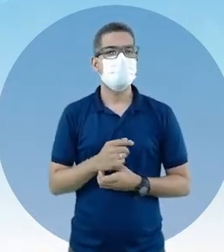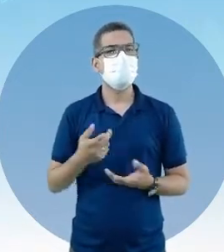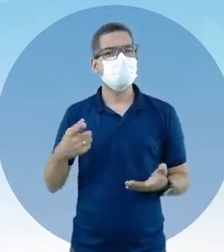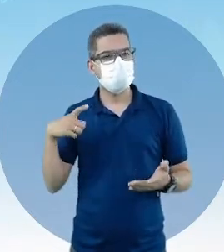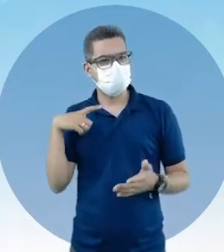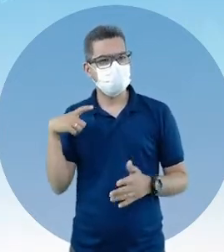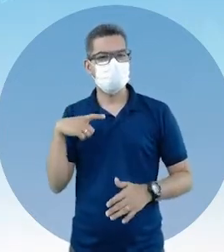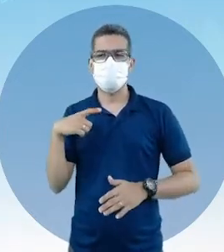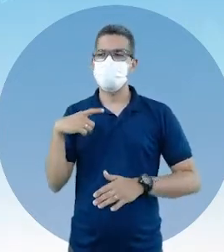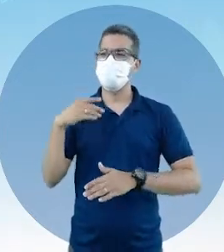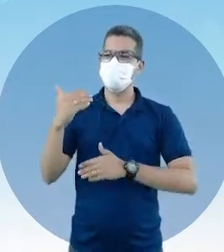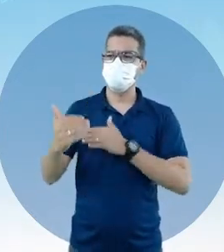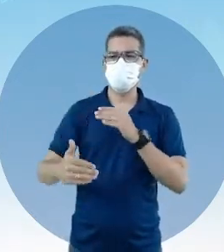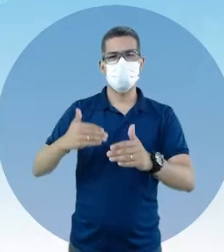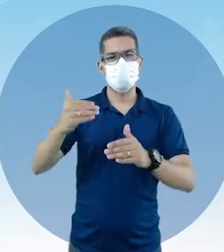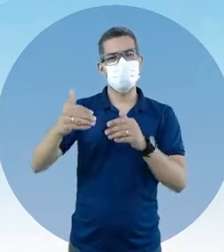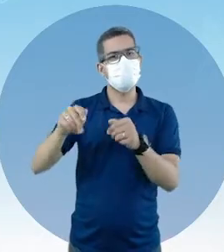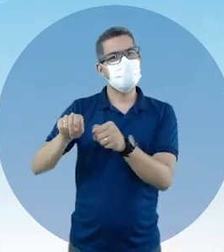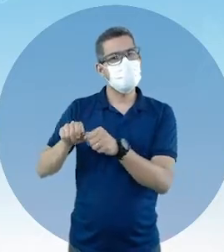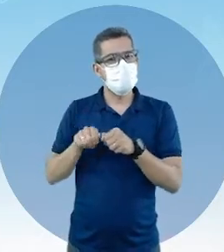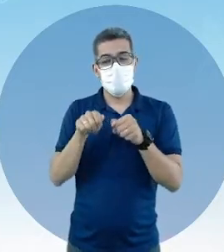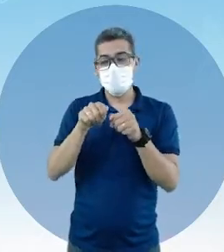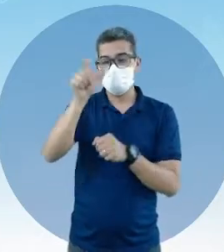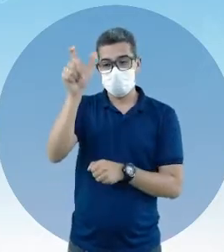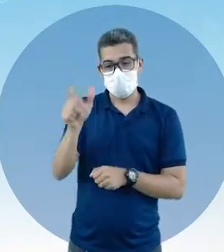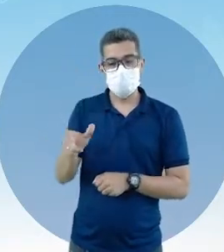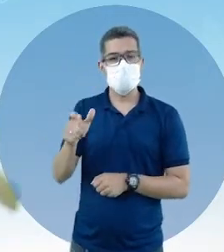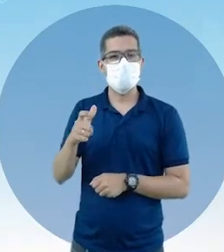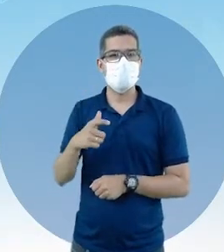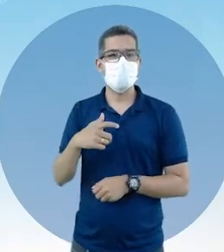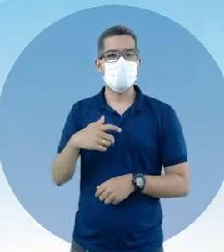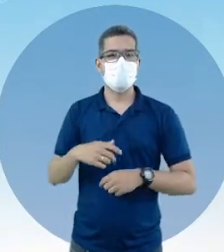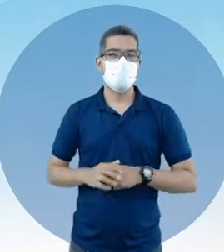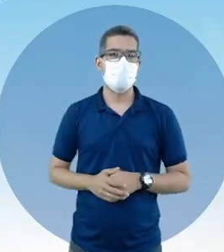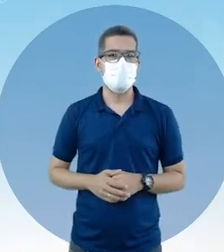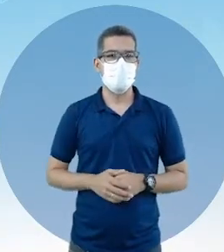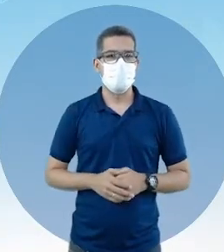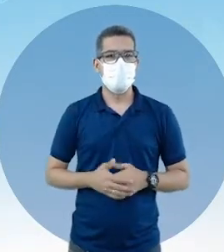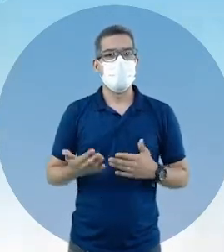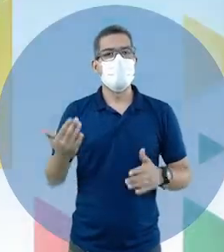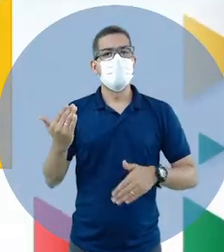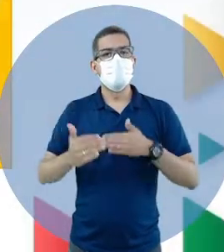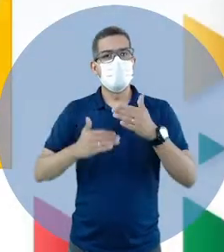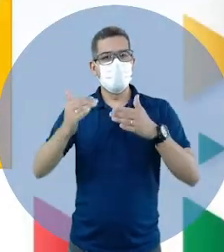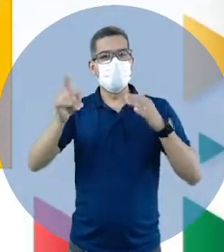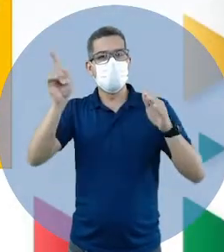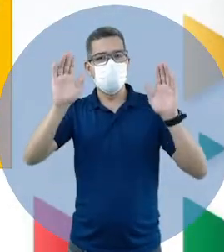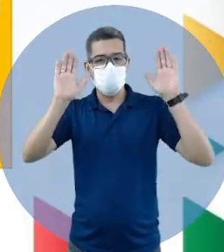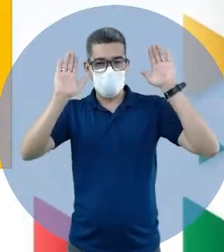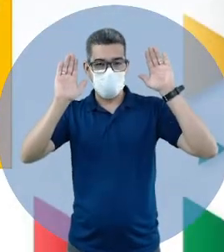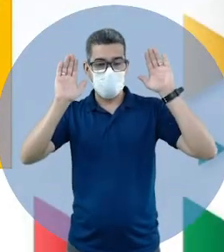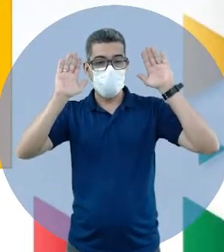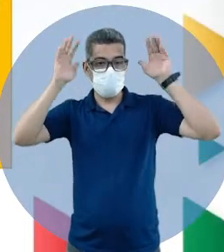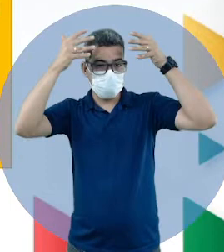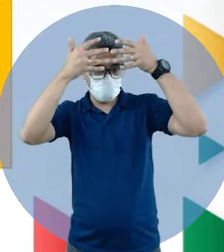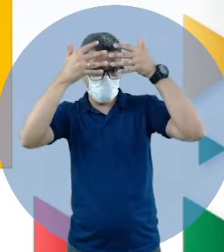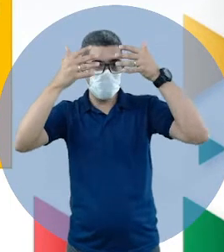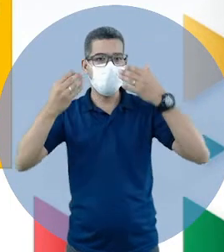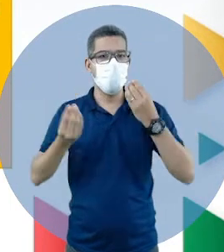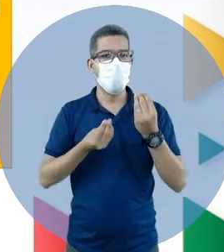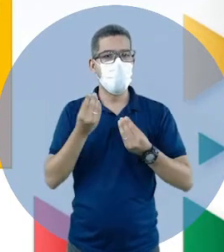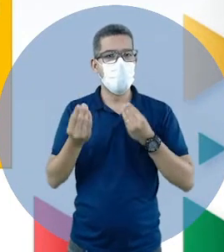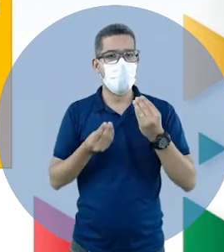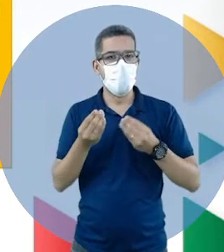sua personalidade. E trago mais ainda a vocação dele ao sacerdócio. Temos aqui, vamos ver, a partir